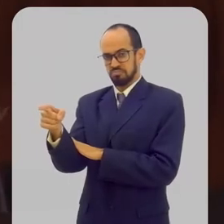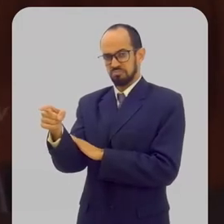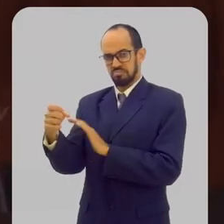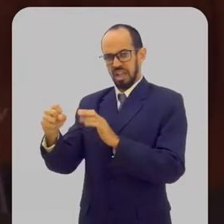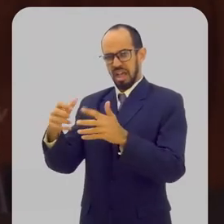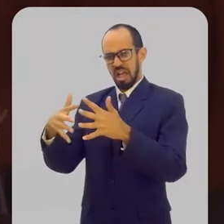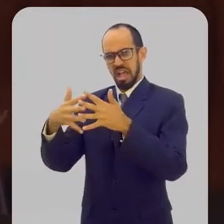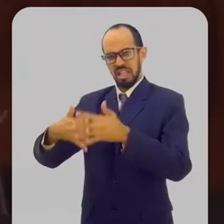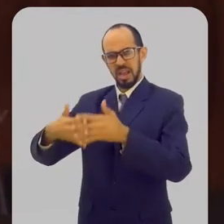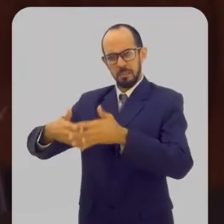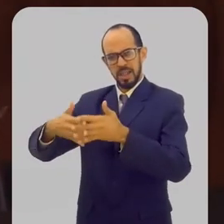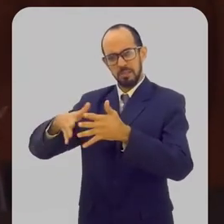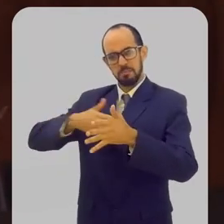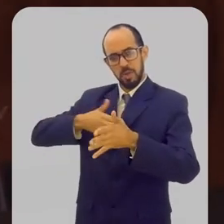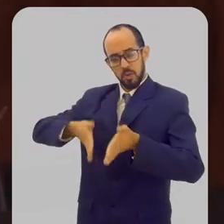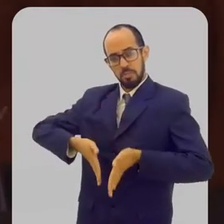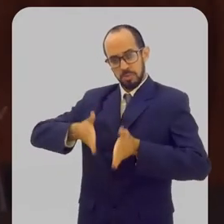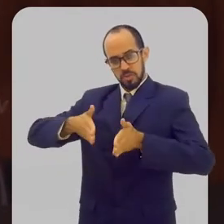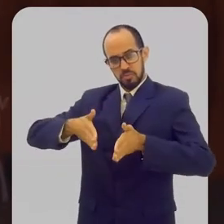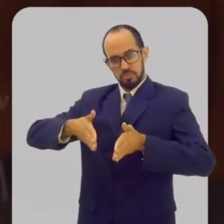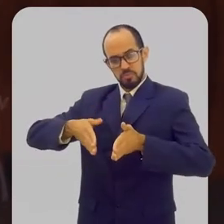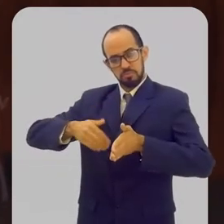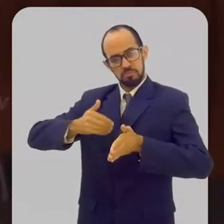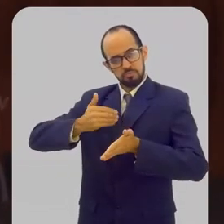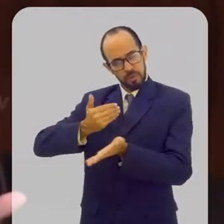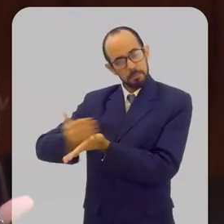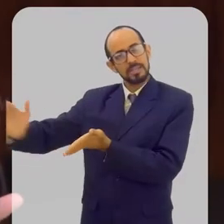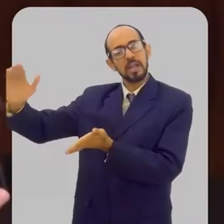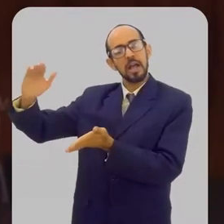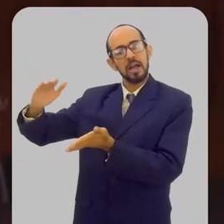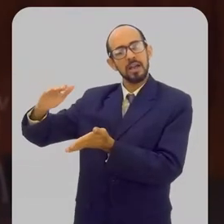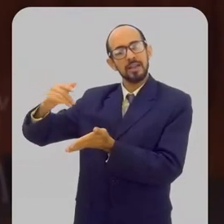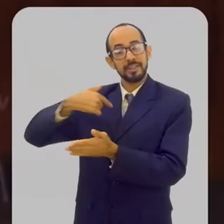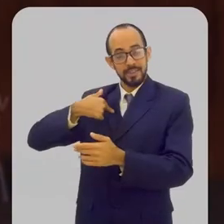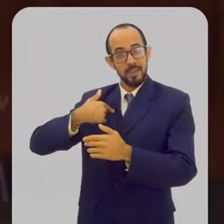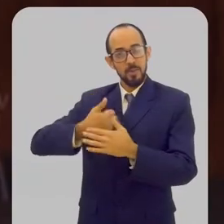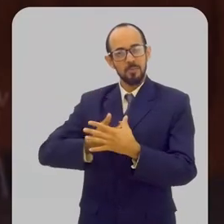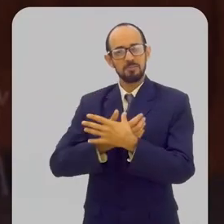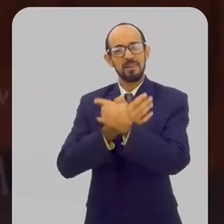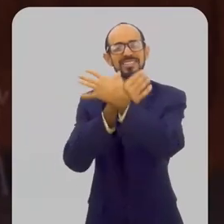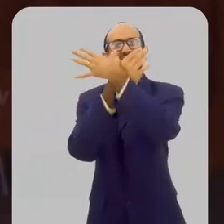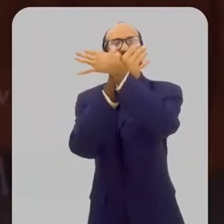atravancando o meu caminho, eles passarão e eu passarinho.